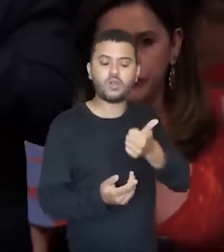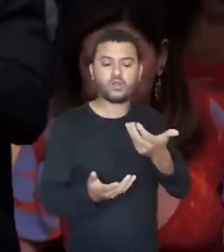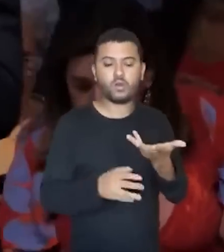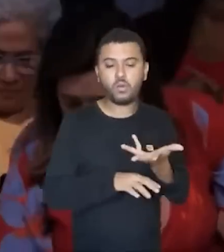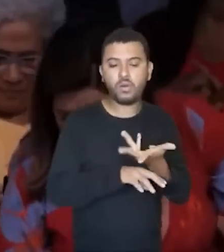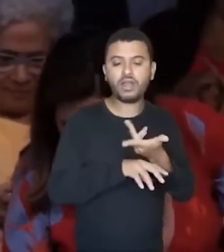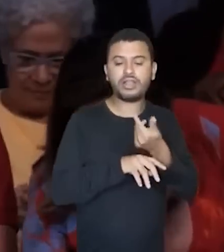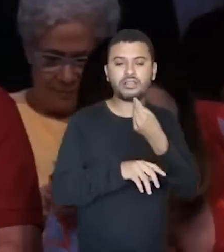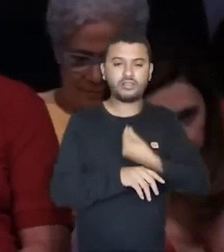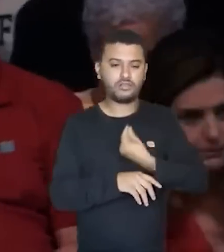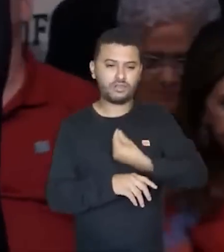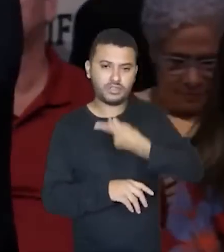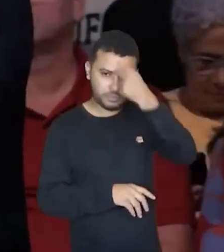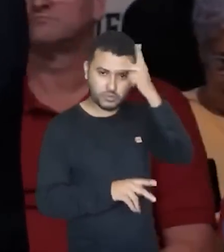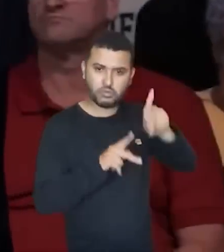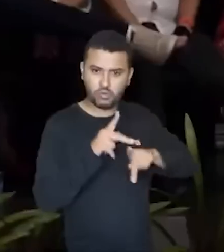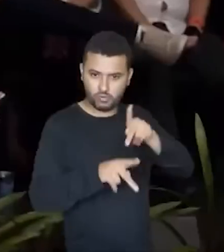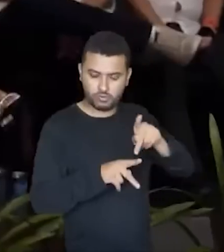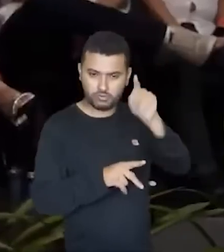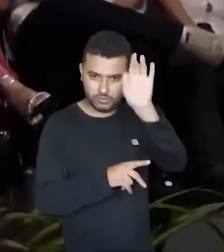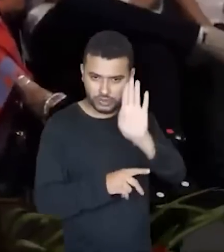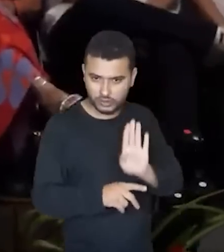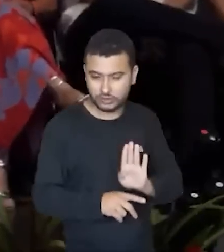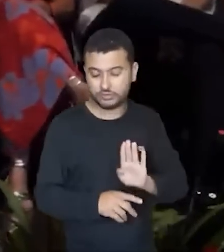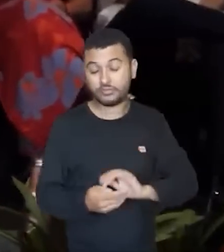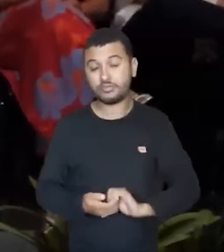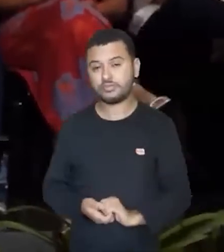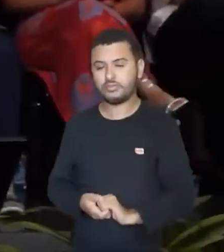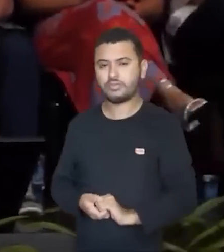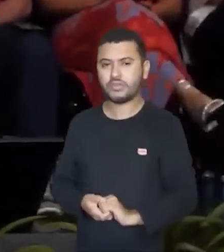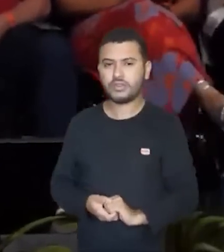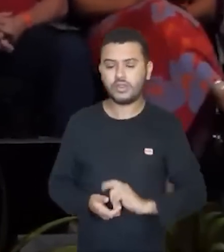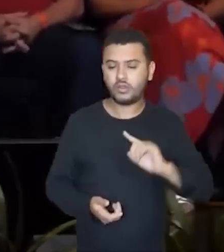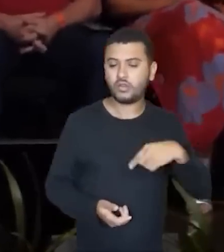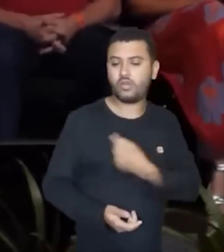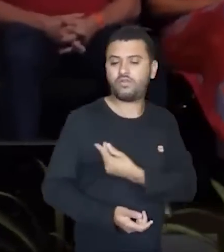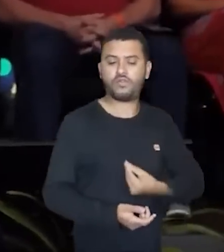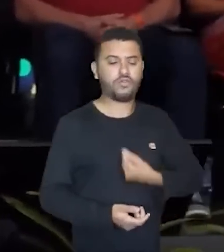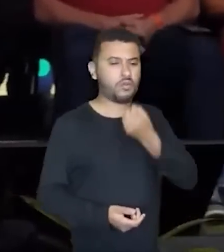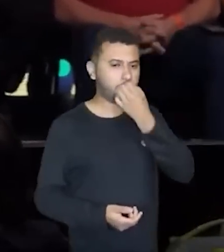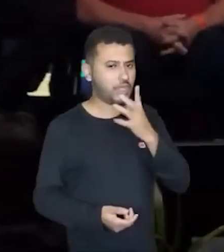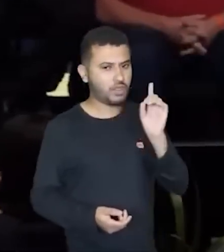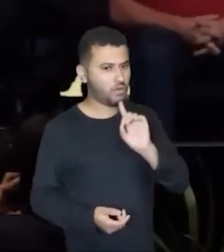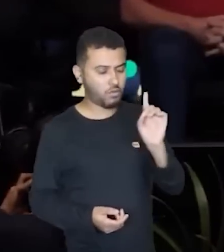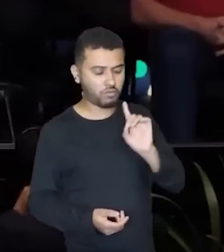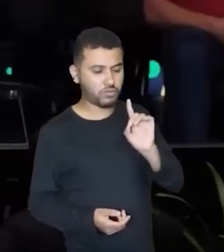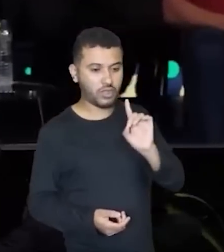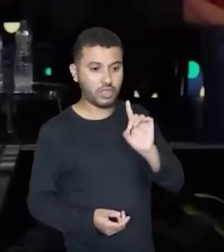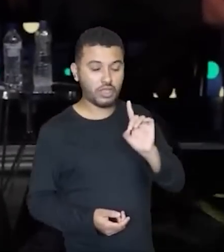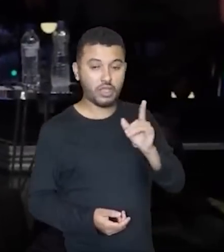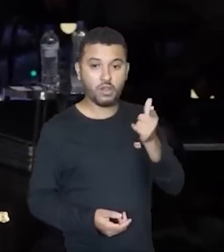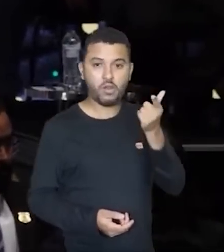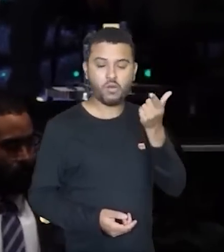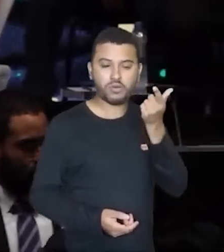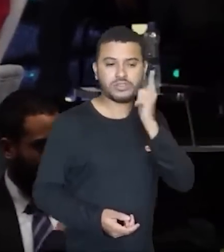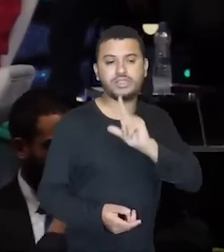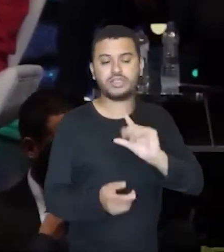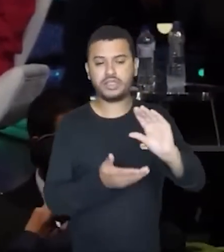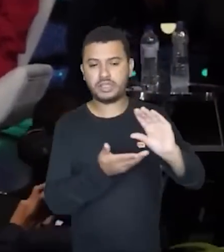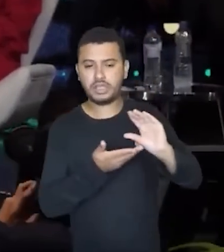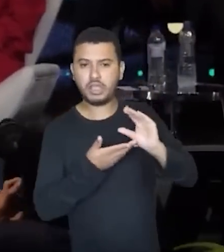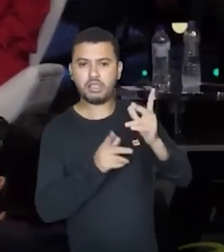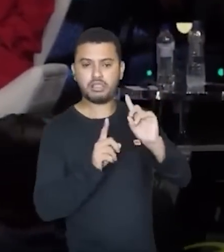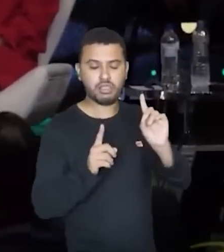nosso povo. Não é a gente viver bem. Não é a gente ganhar as coisas, é a